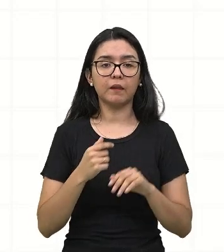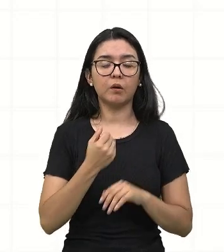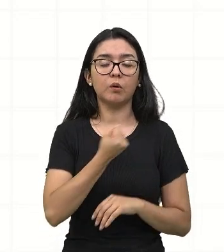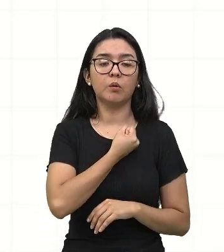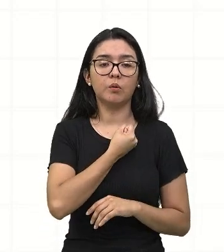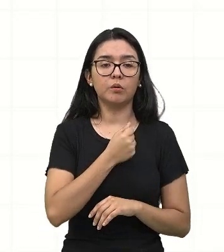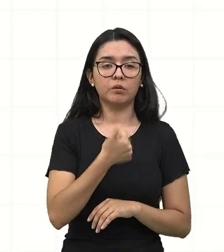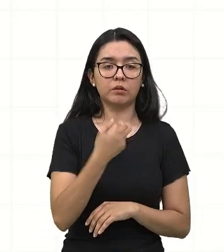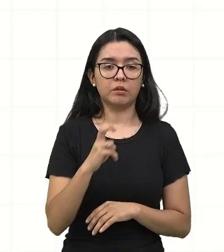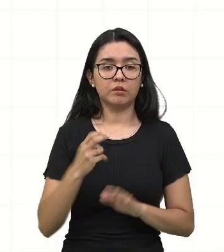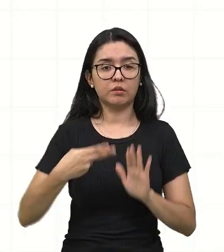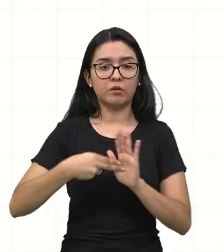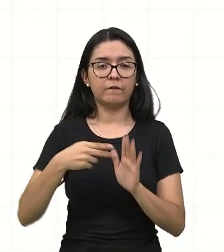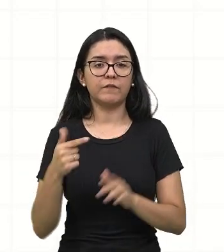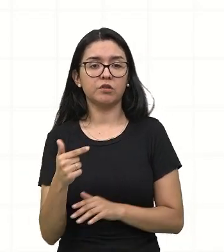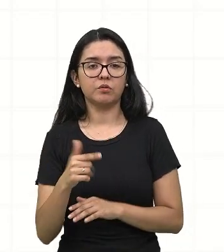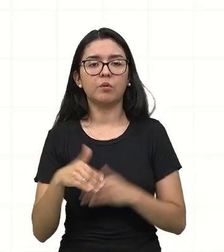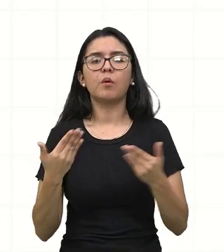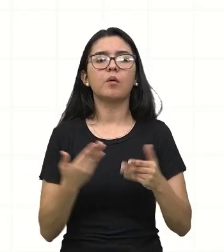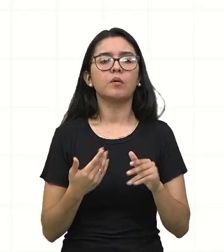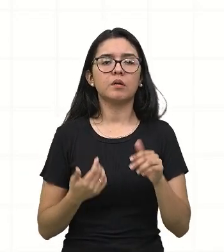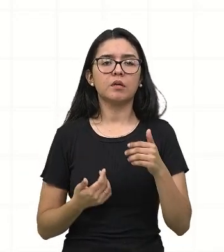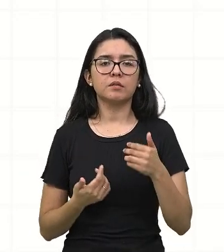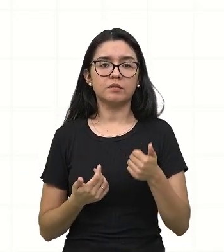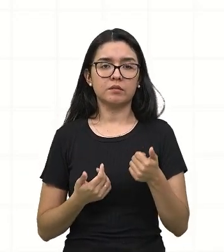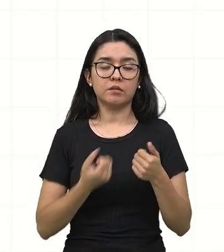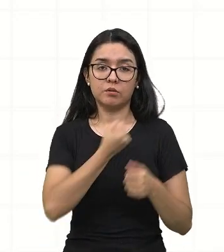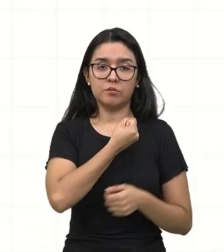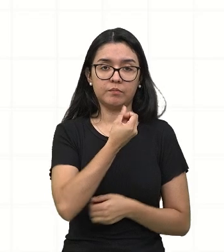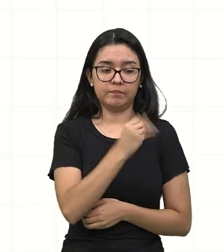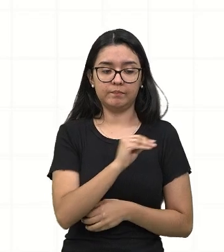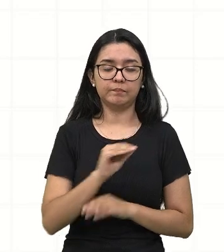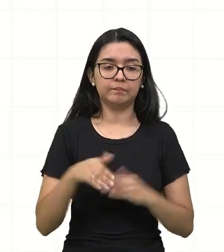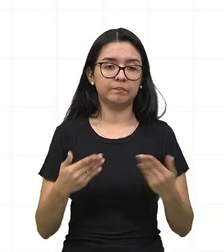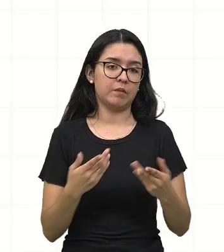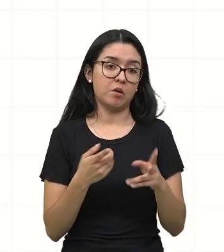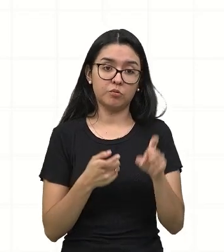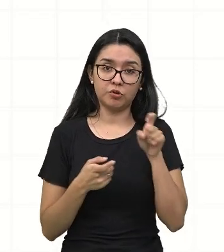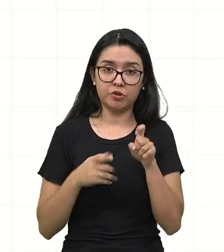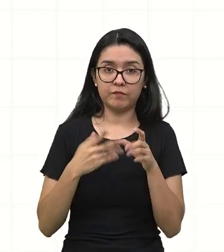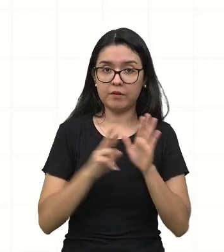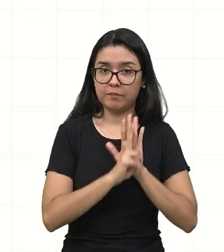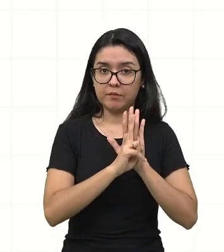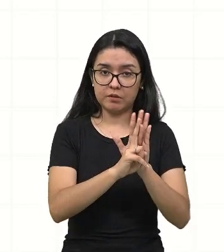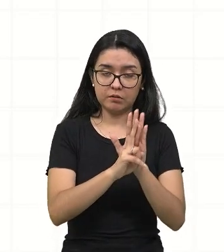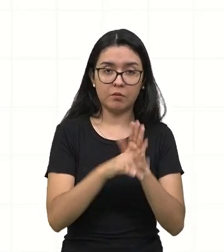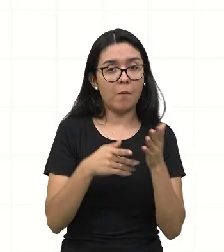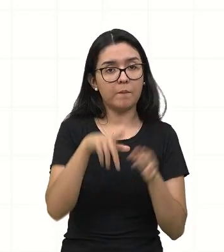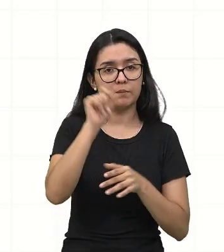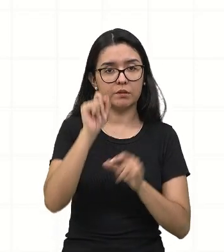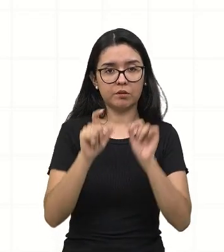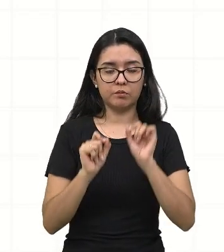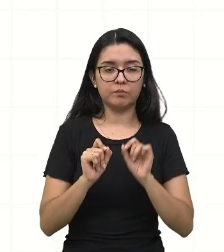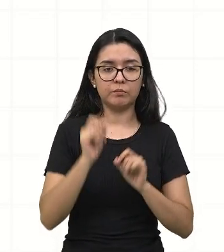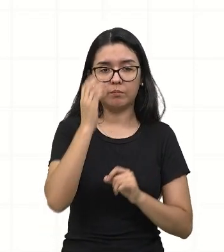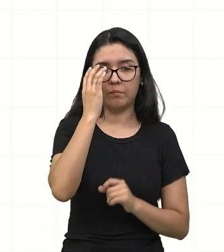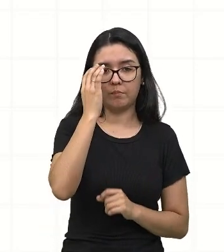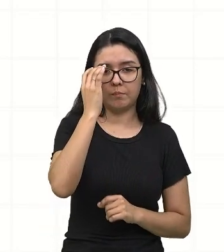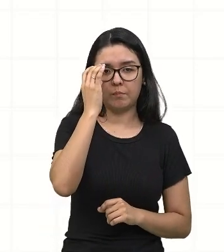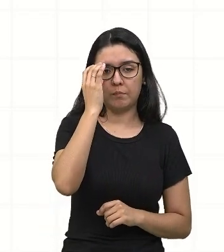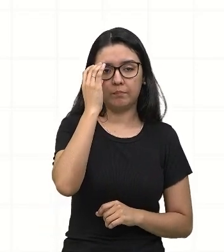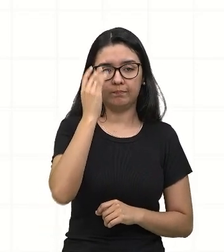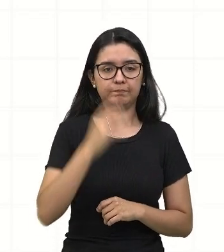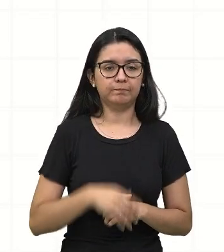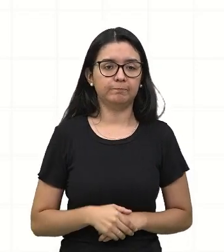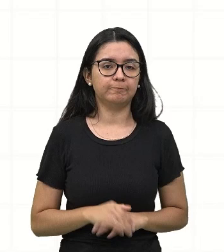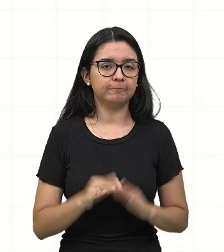igual a 22. Que número é esse? Como não conhecemos, vamos chamá-lo de x. Ó. Isso aqui foi uma opção, tá bom? Vamos chamar de x.